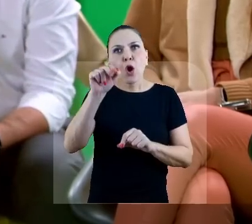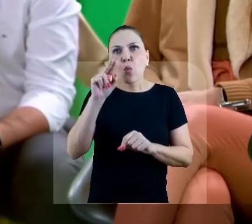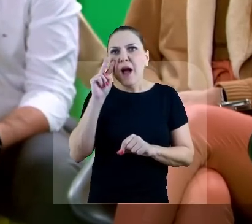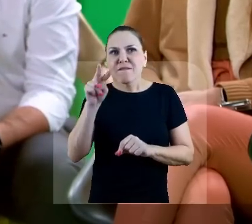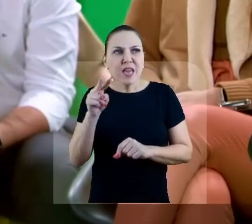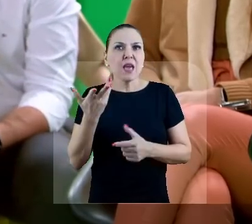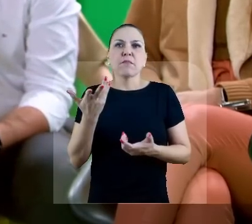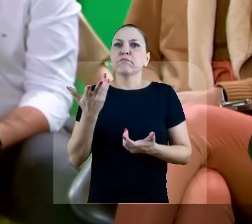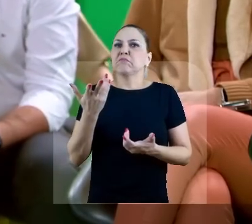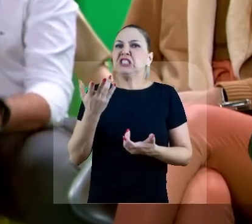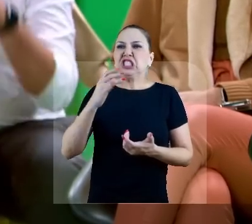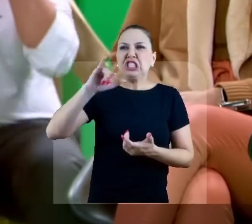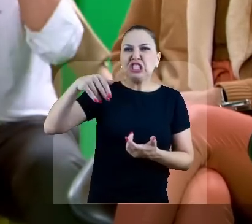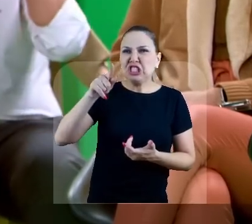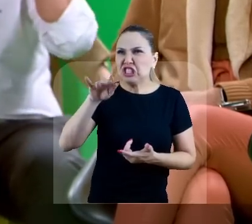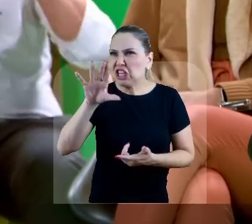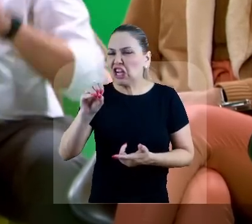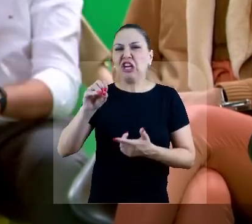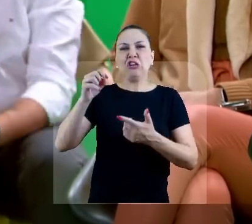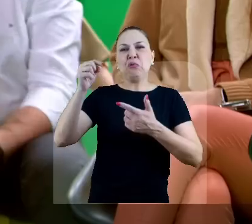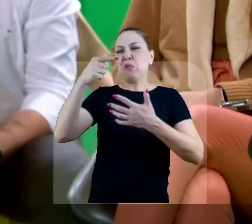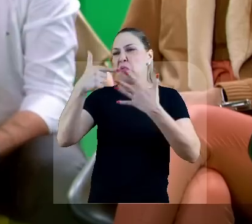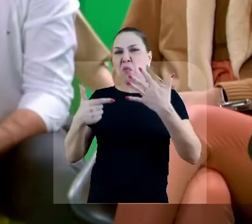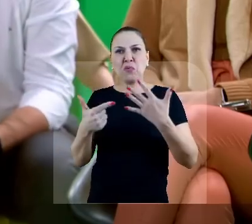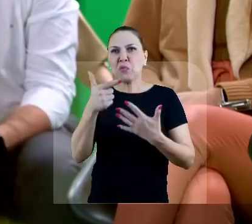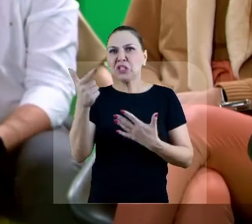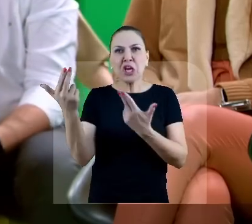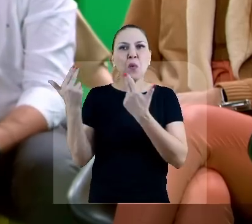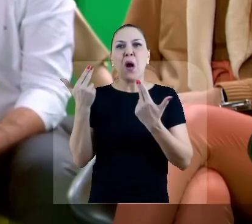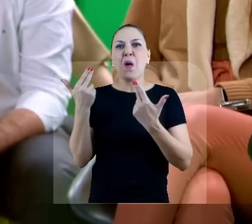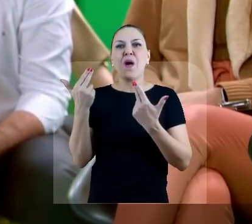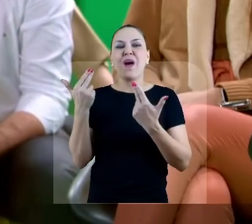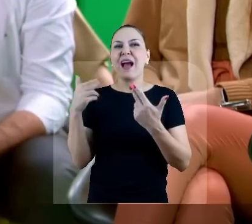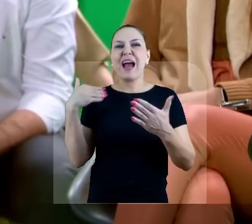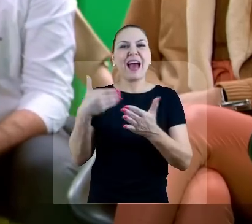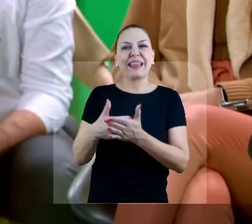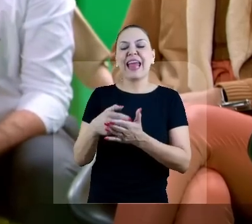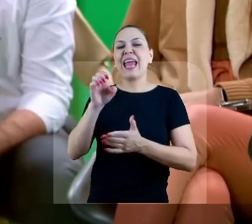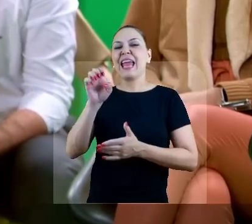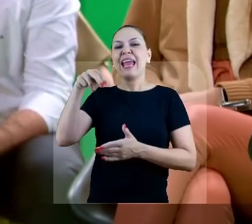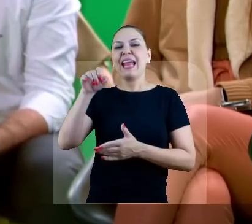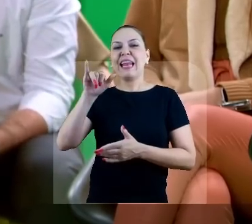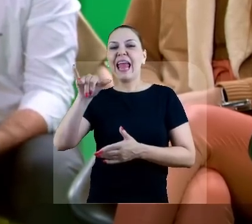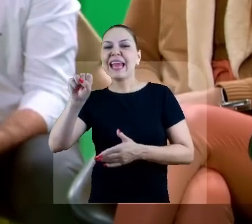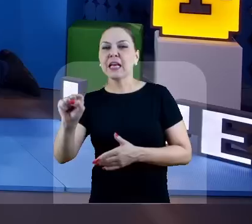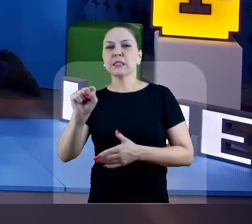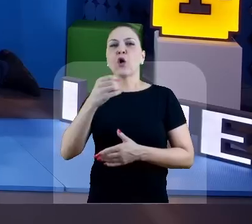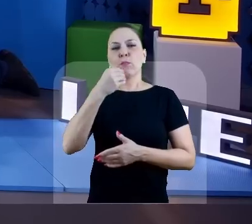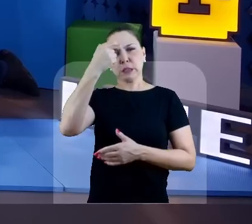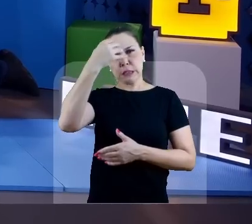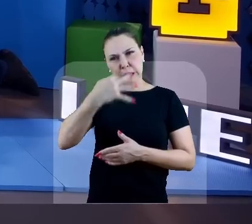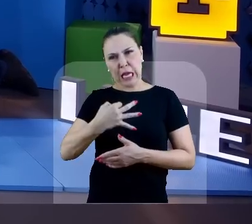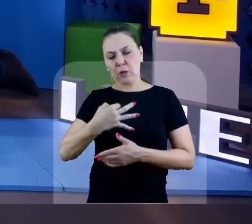Jânio, Ademar, Juscelino, ninguém com carisma desse. Nem Enéas. Hã? Nem Enéas. Nem o Enéas, que era um